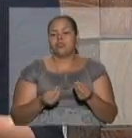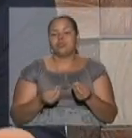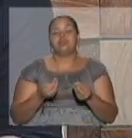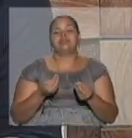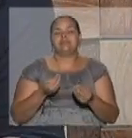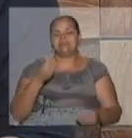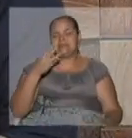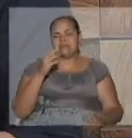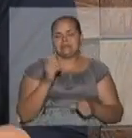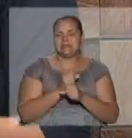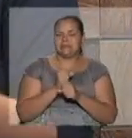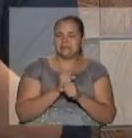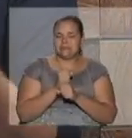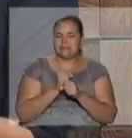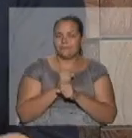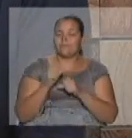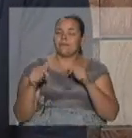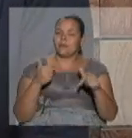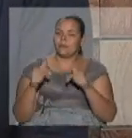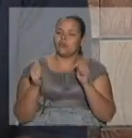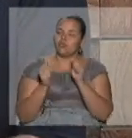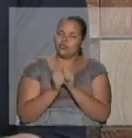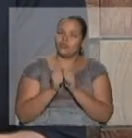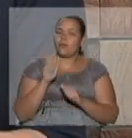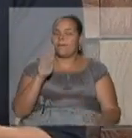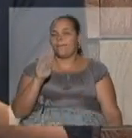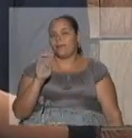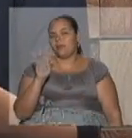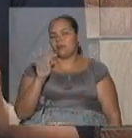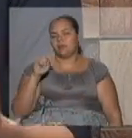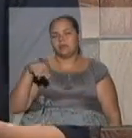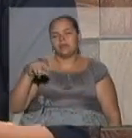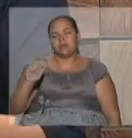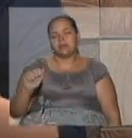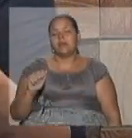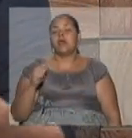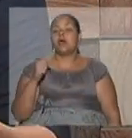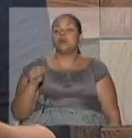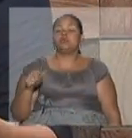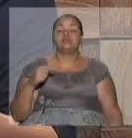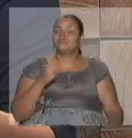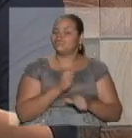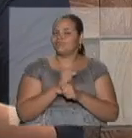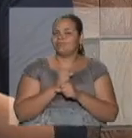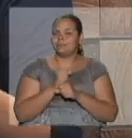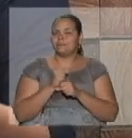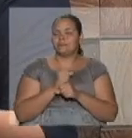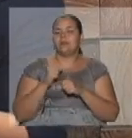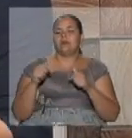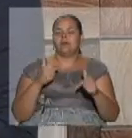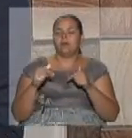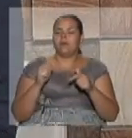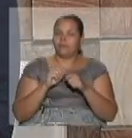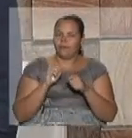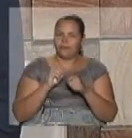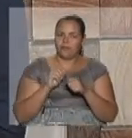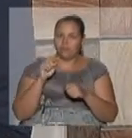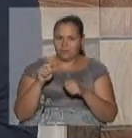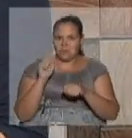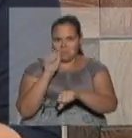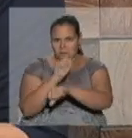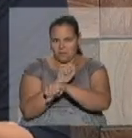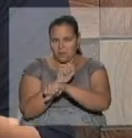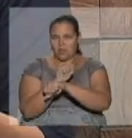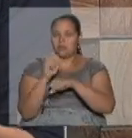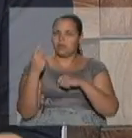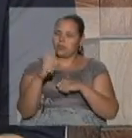esses 30 anos, trabalhar com a Bethânia, de certa forma, ou com quem fosse, durante tanto tempo, fez com que você parasse um pouco o